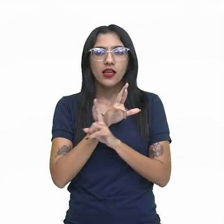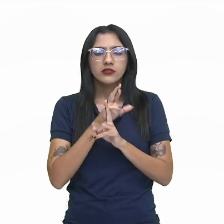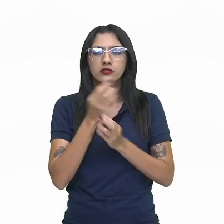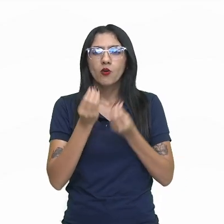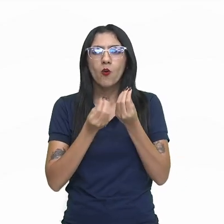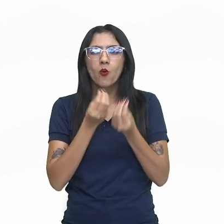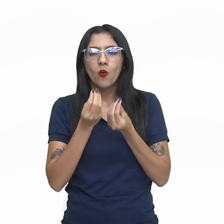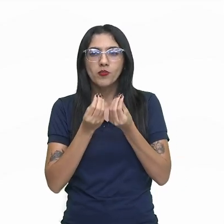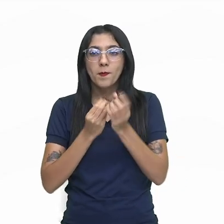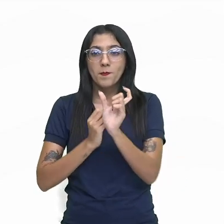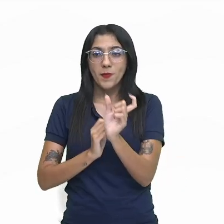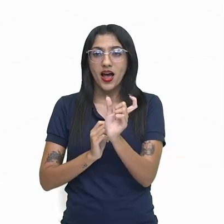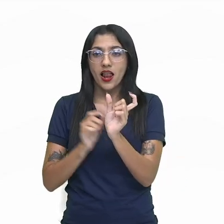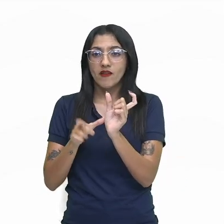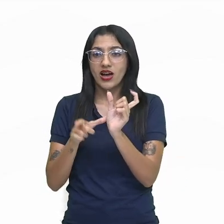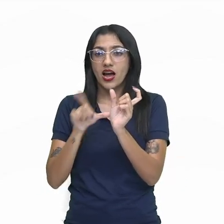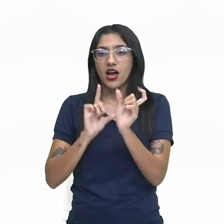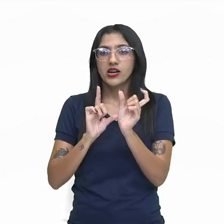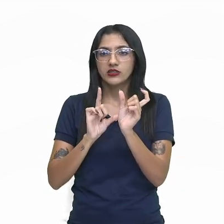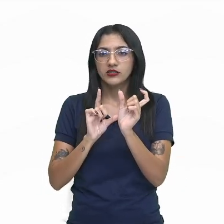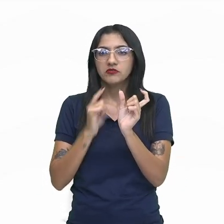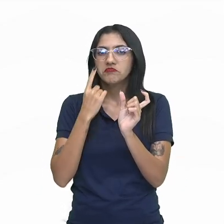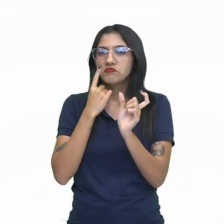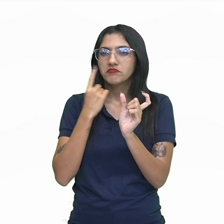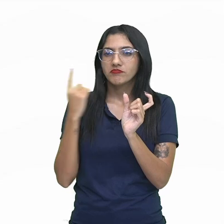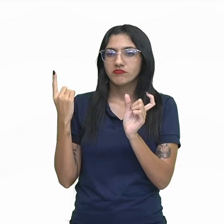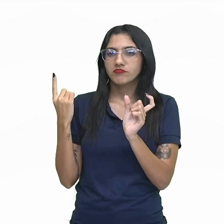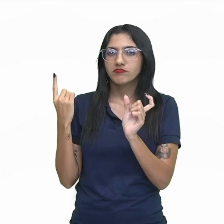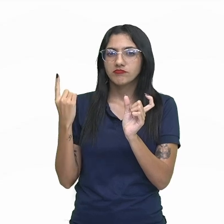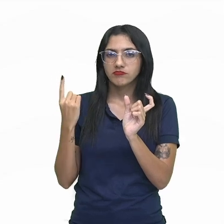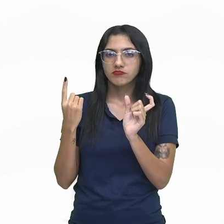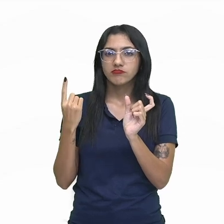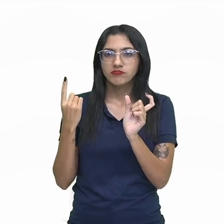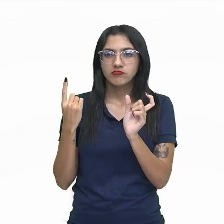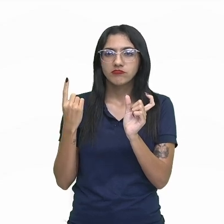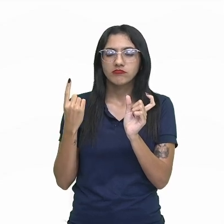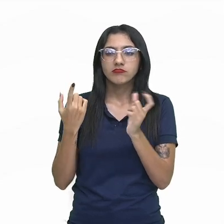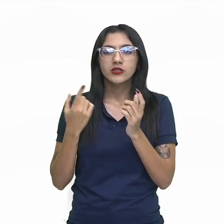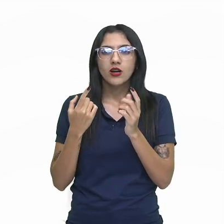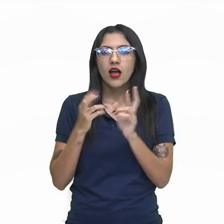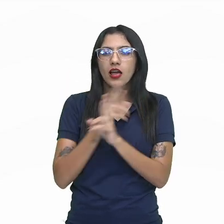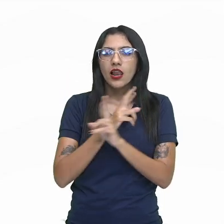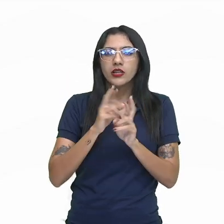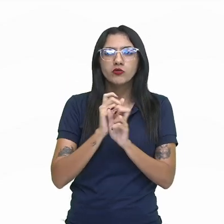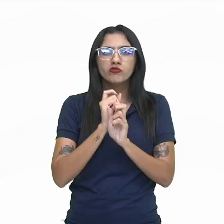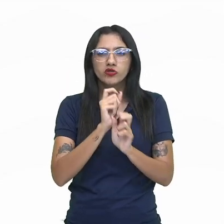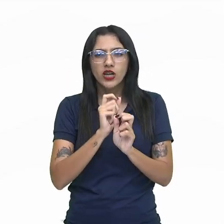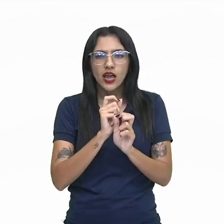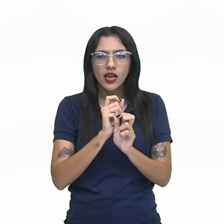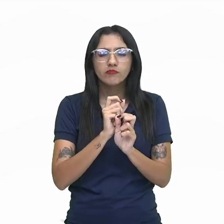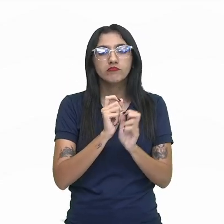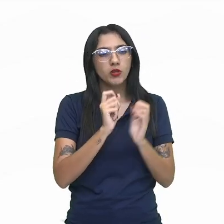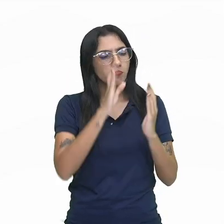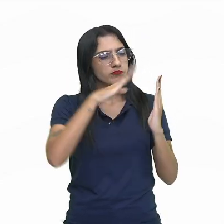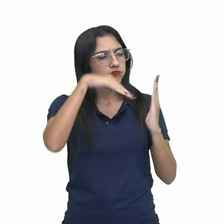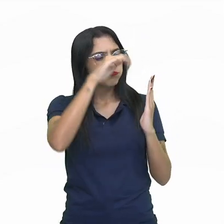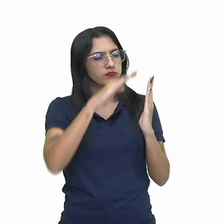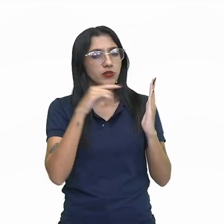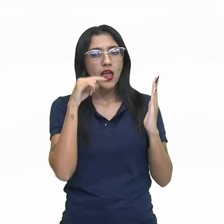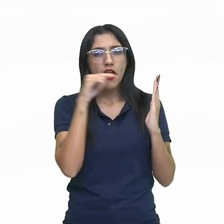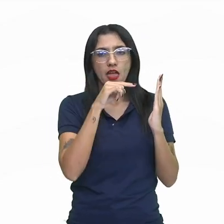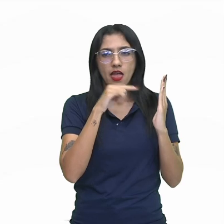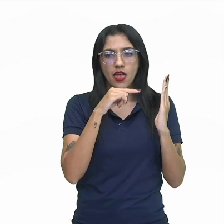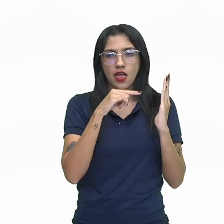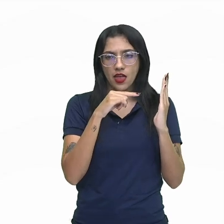com o termo anterior. Cena é um quadro belo e comovente que. Então, é o quadro belo e